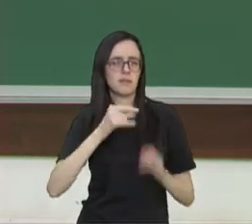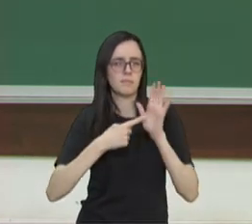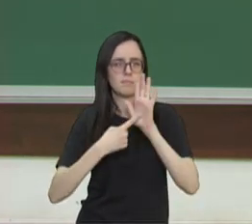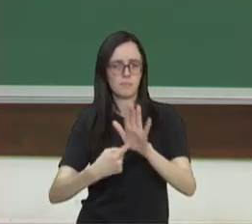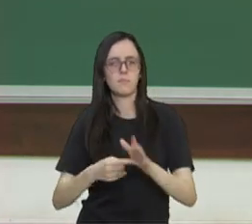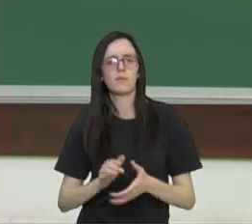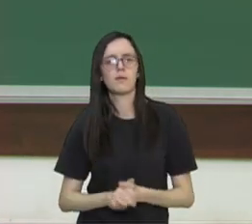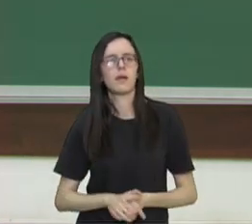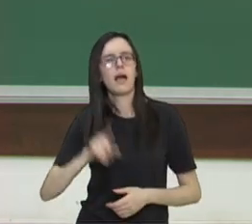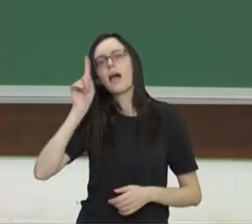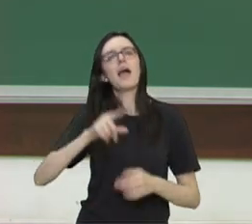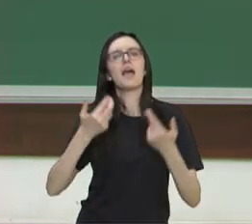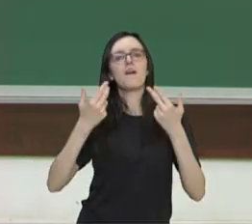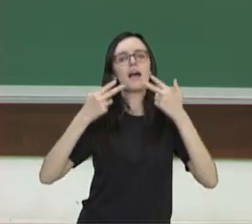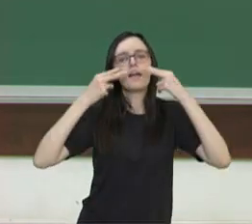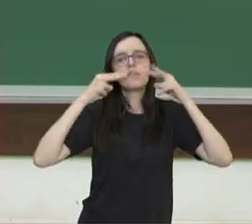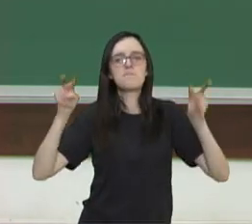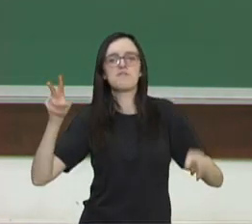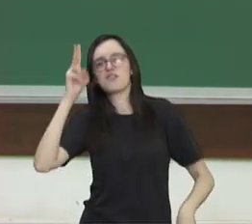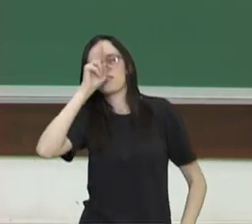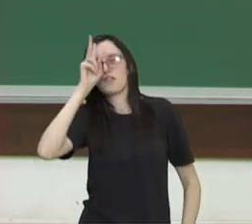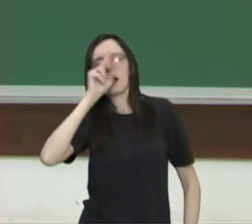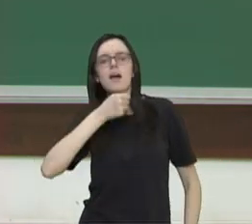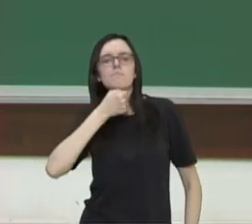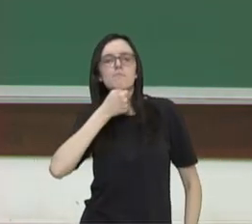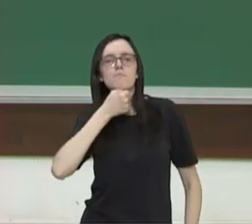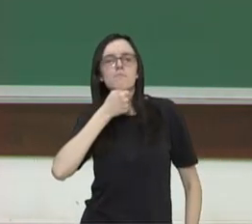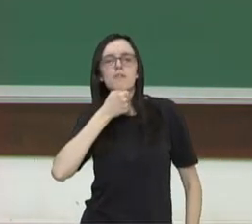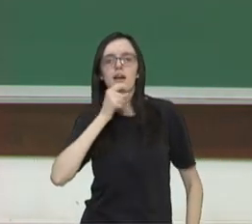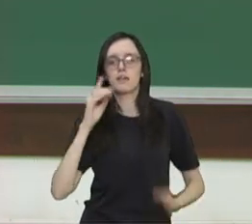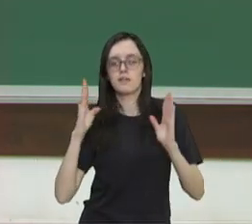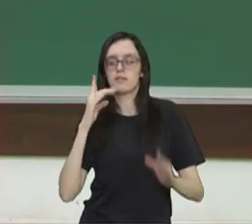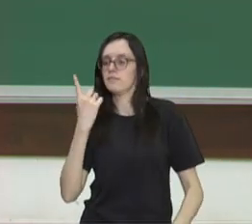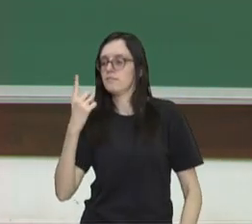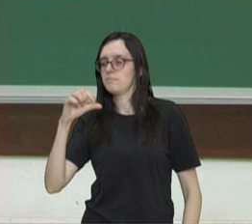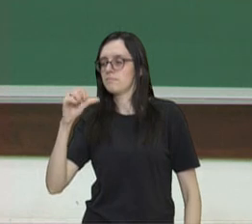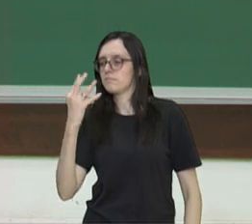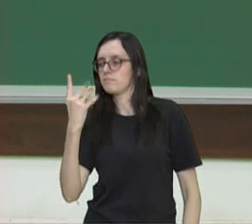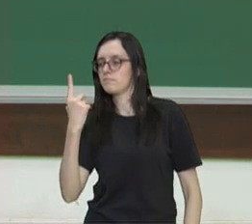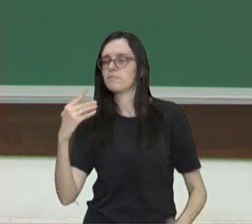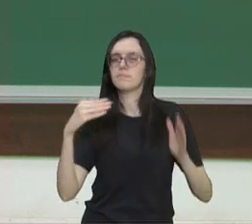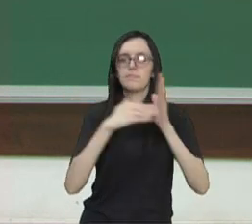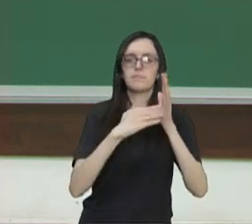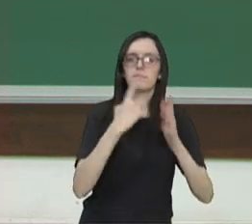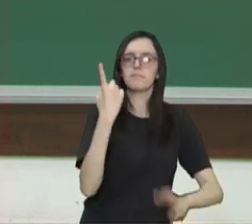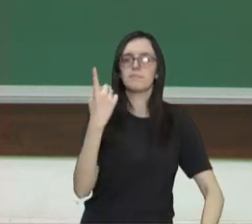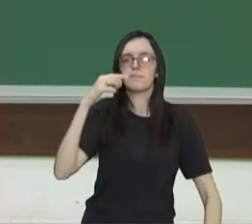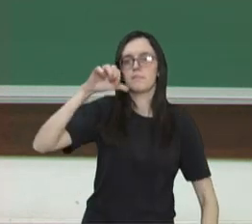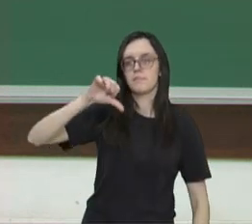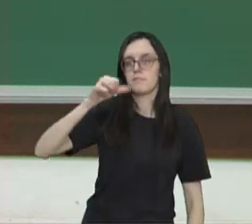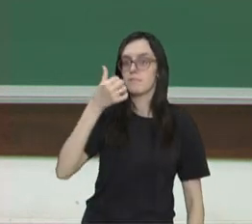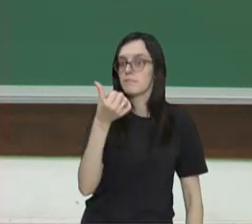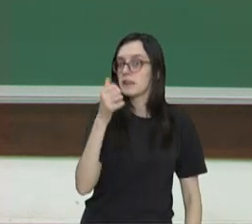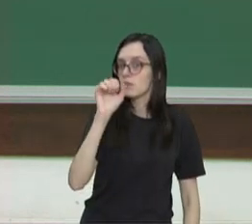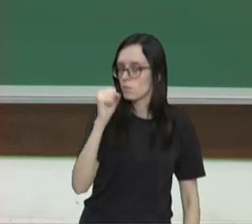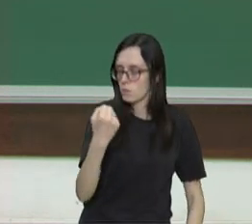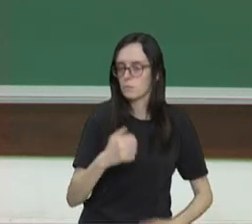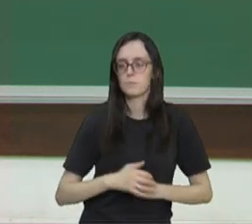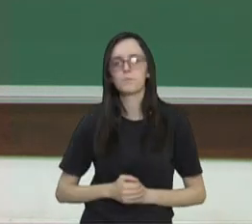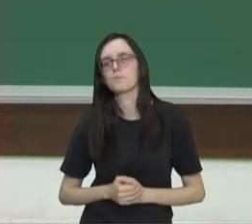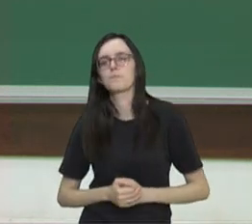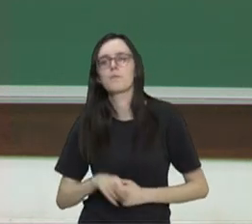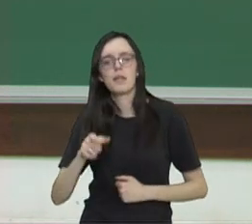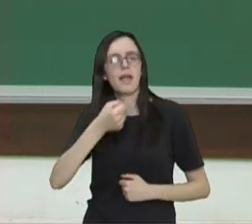a testemunha ocular da história e que foi ao ar entre 1941 e 1968.